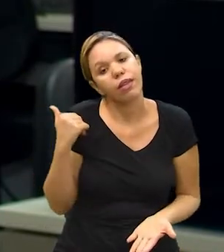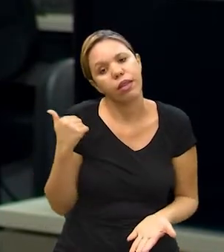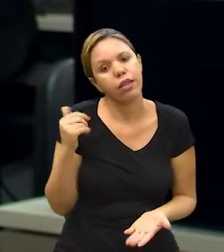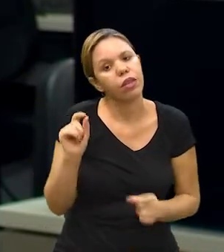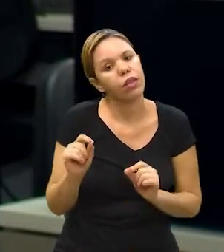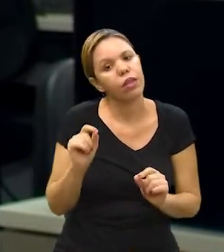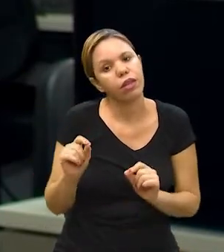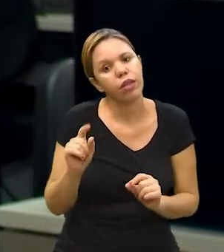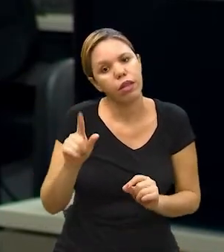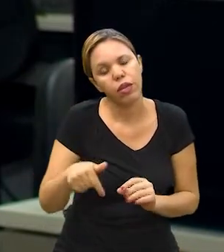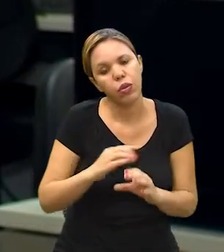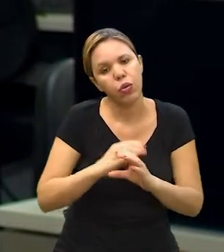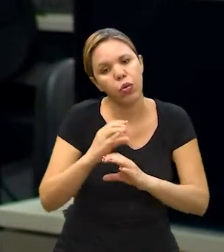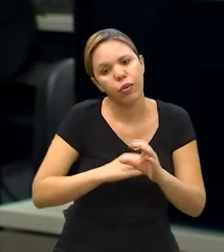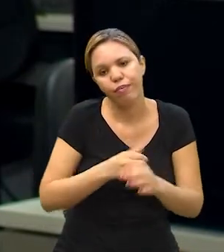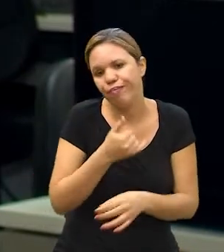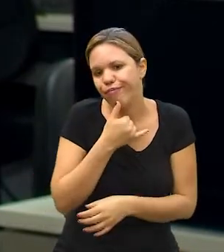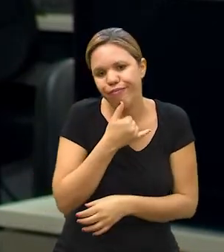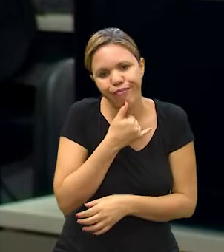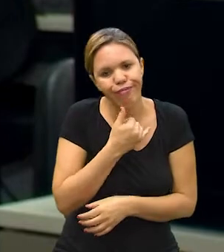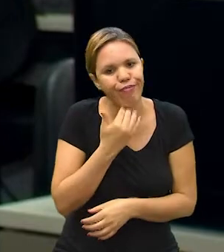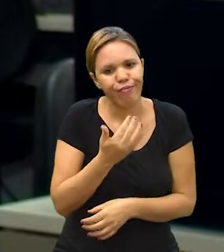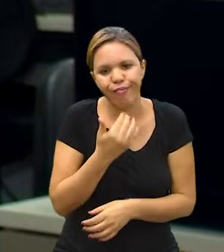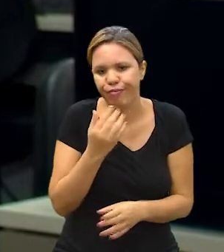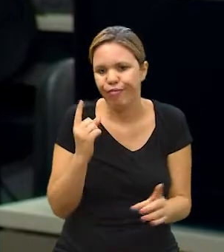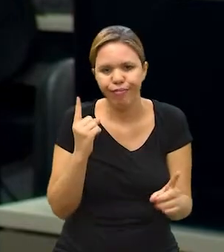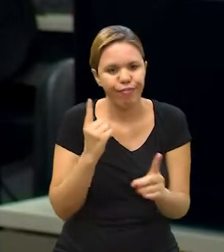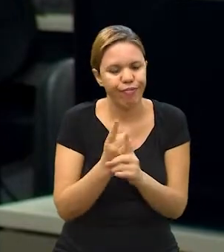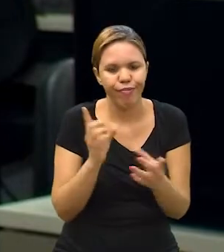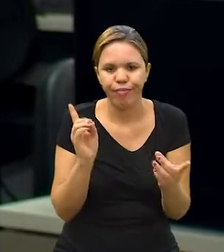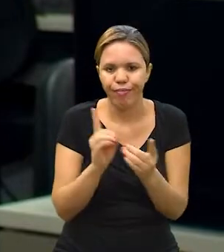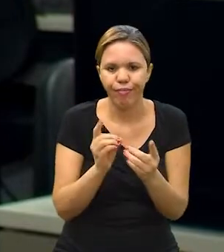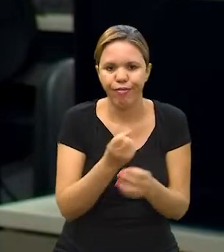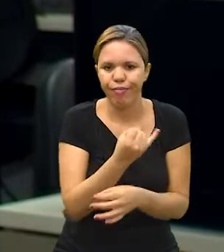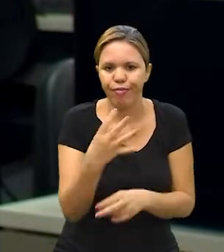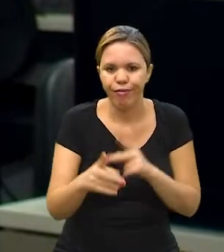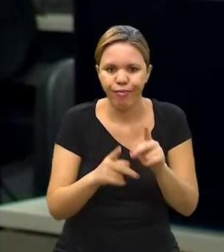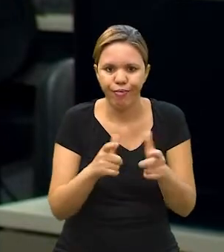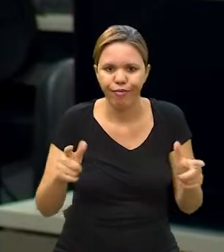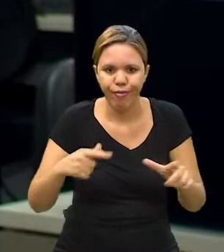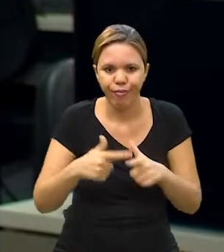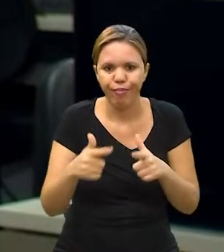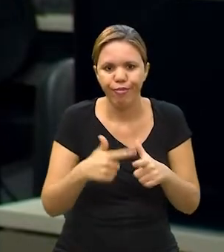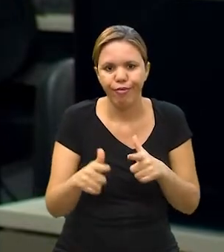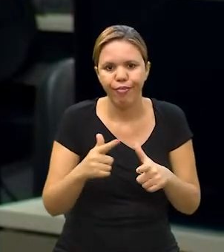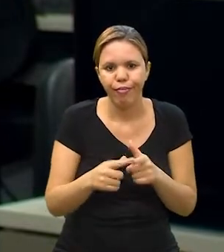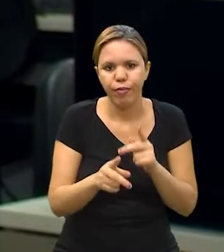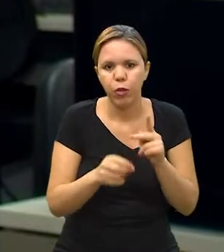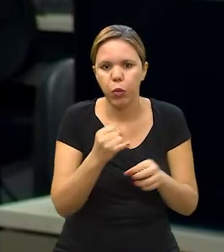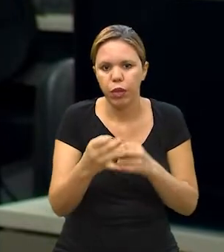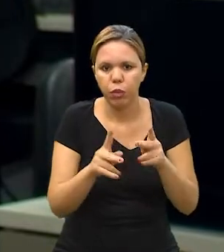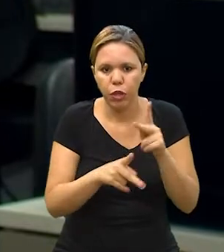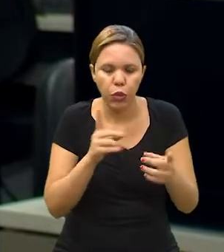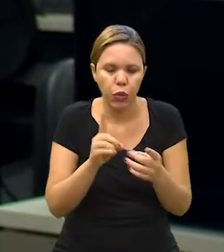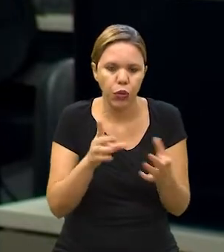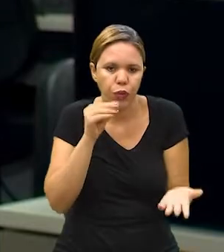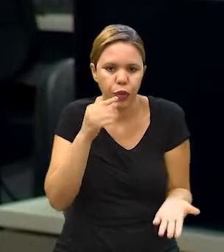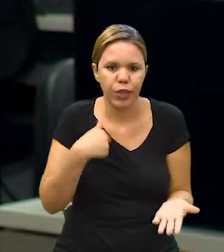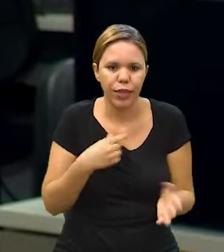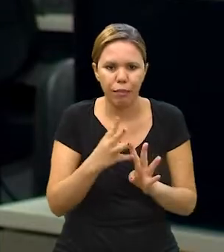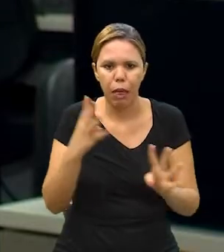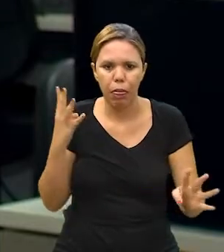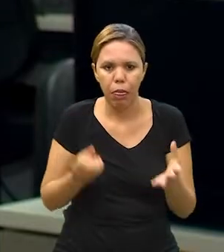que esse concurso público, infelizmente, não vai dar conta do tamanho do abismo que se abriu em termos de pessoal na nossa rede. Então, infelizmente, as